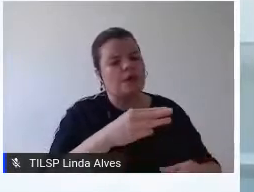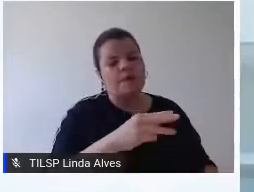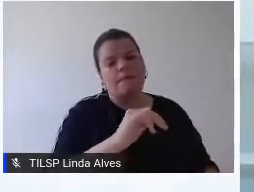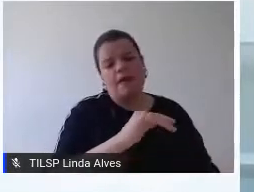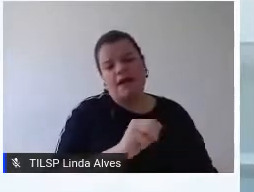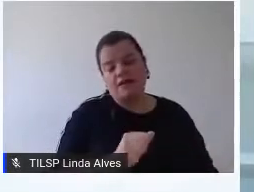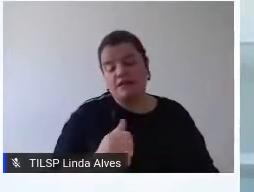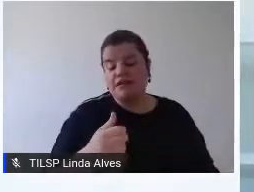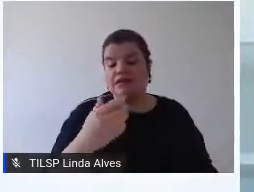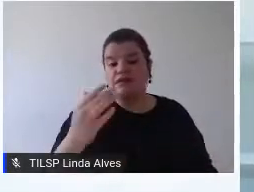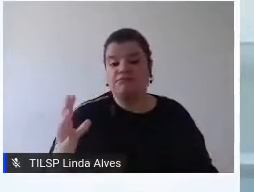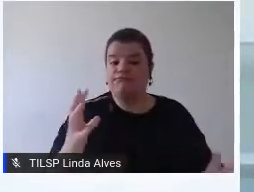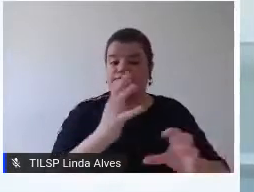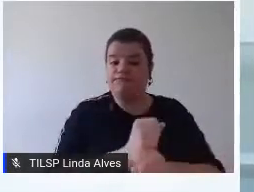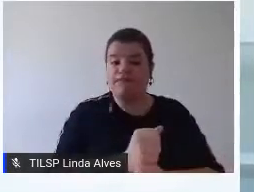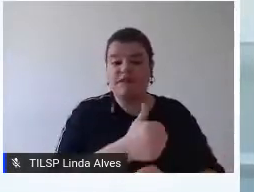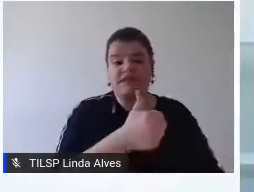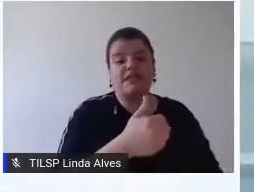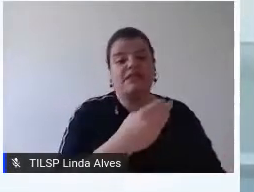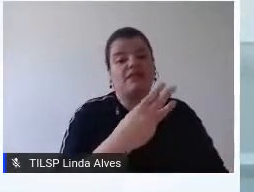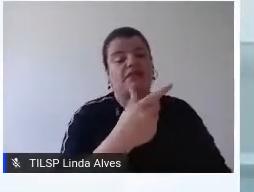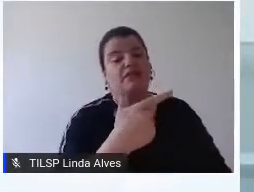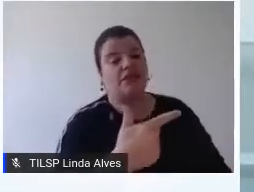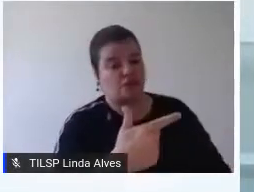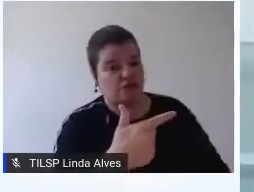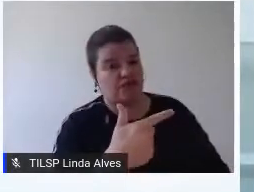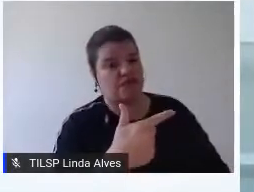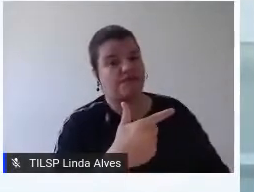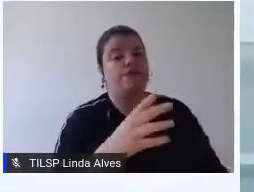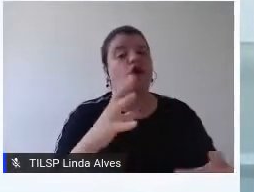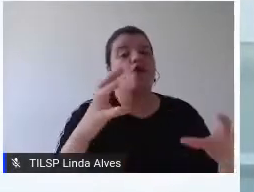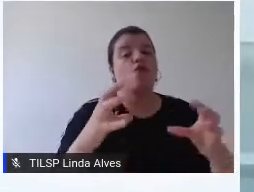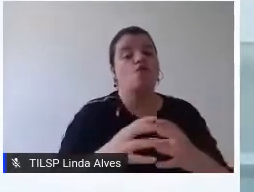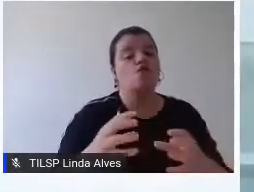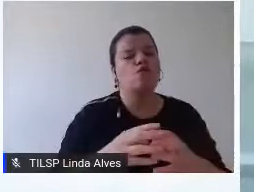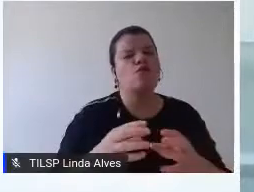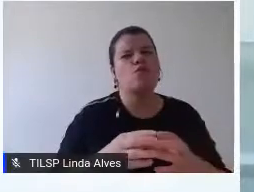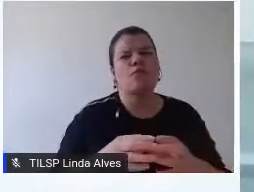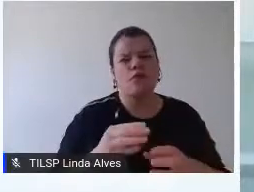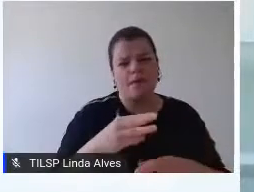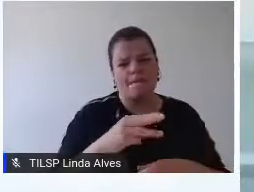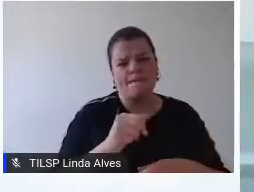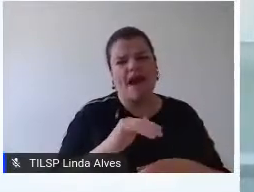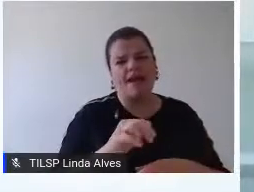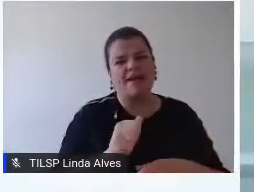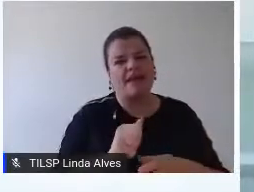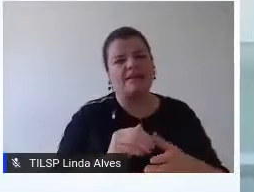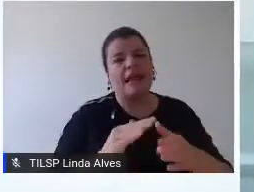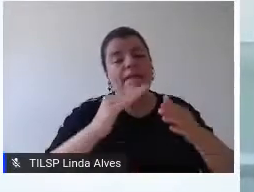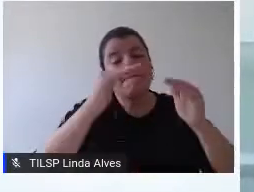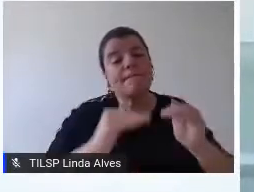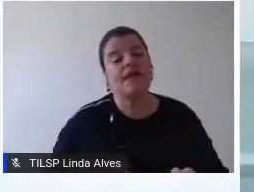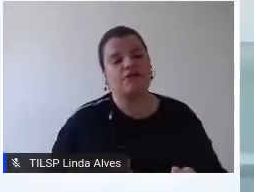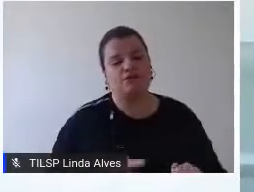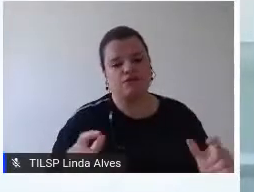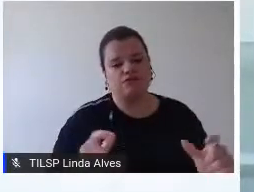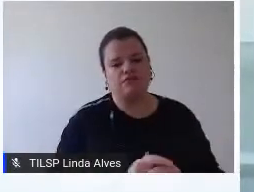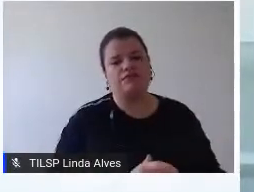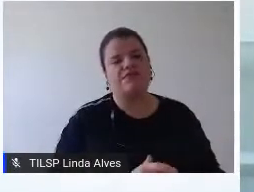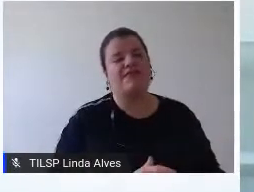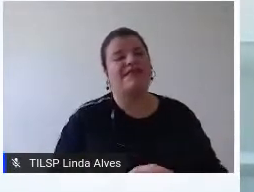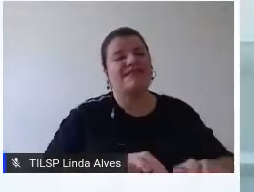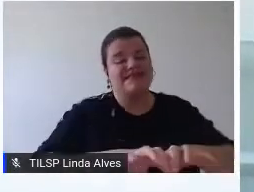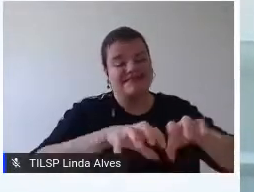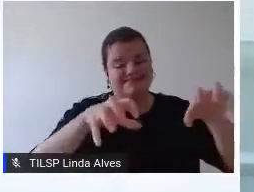132 deputados. E o bloco do Maia tem menos. O problema é o seguinte, é que,